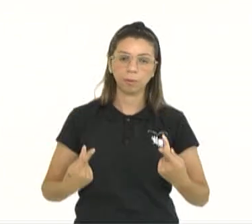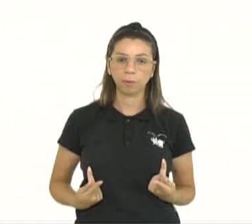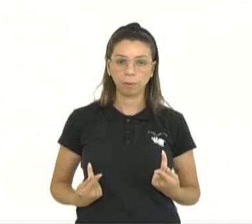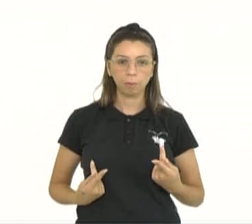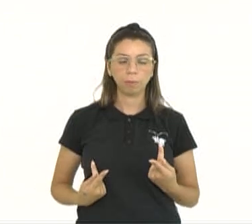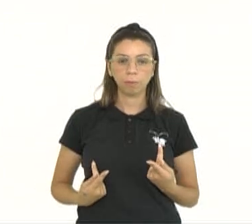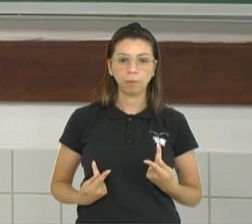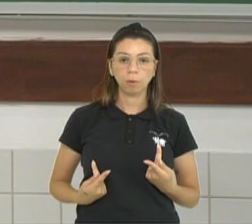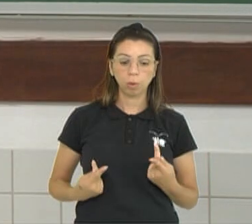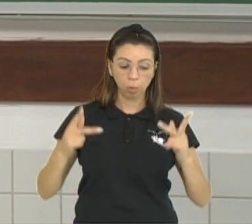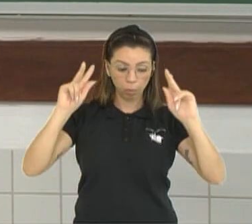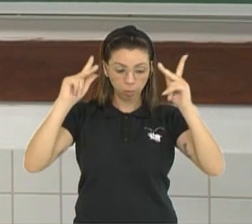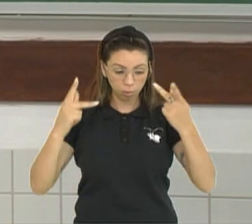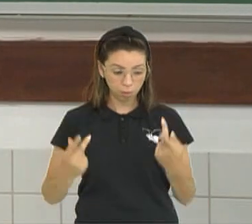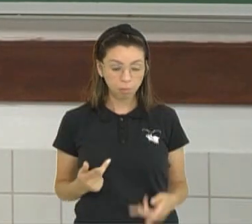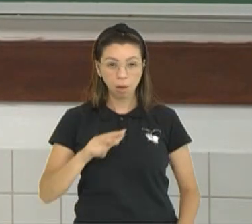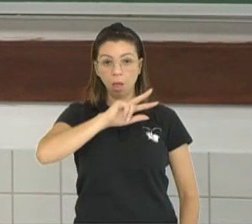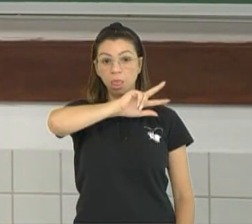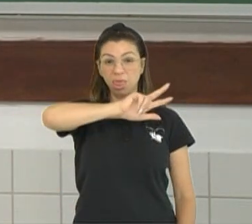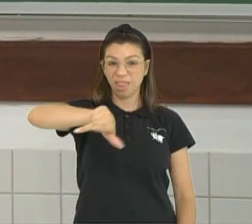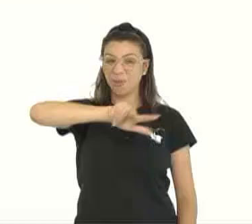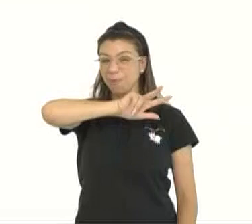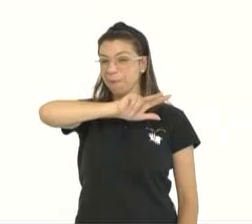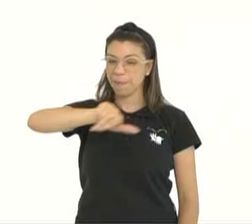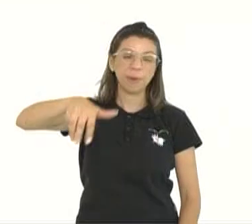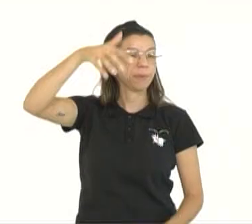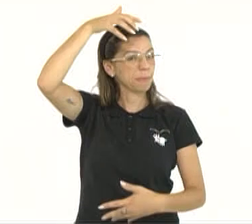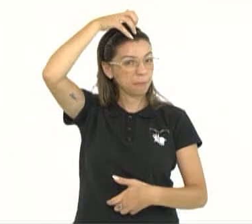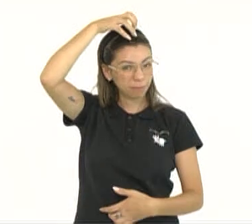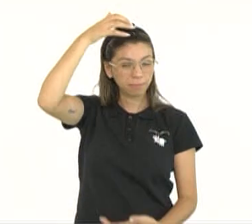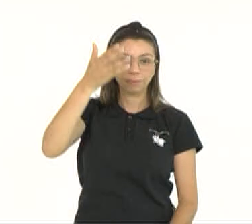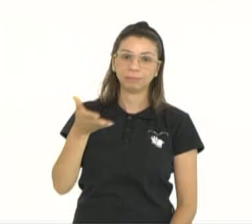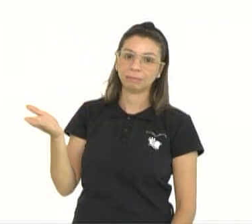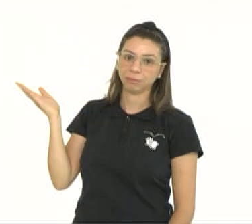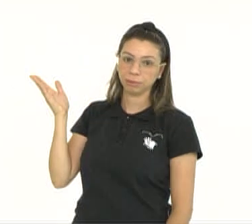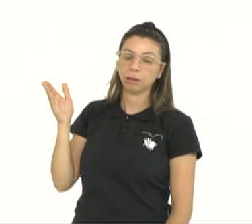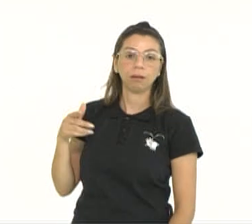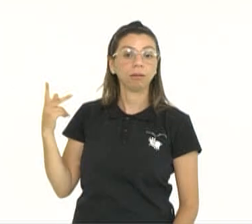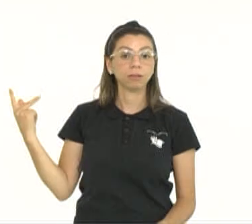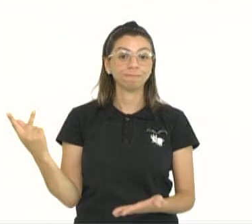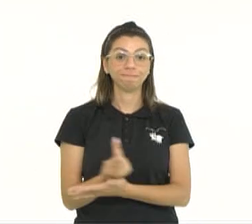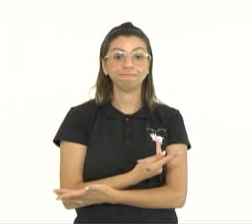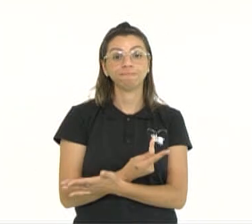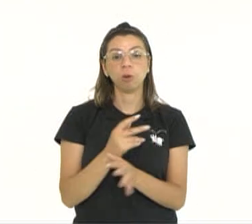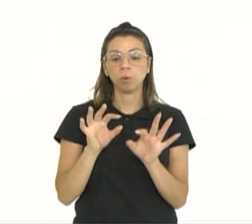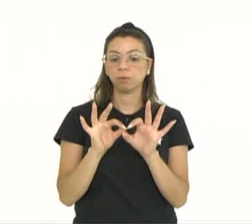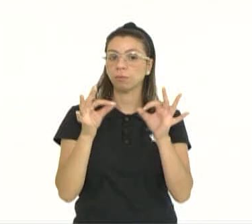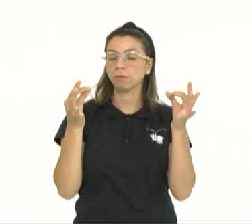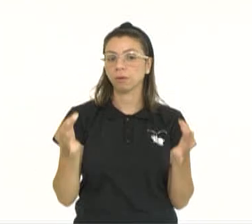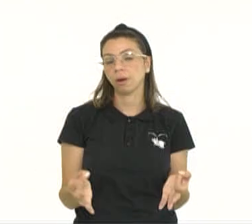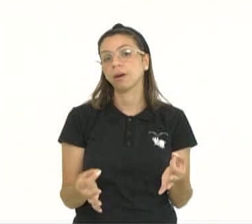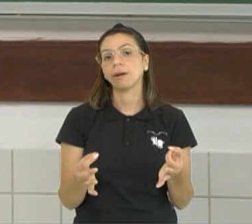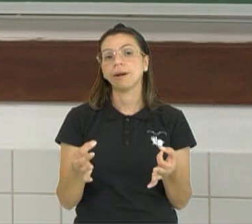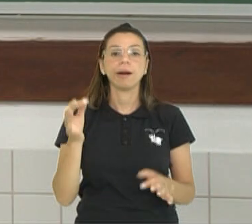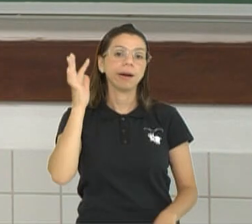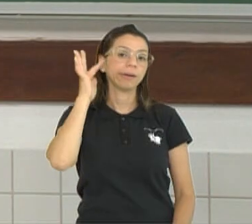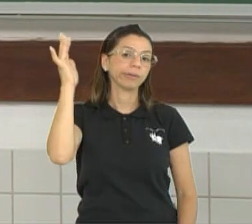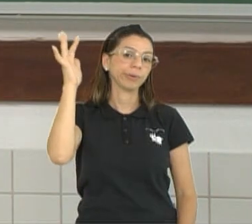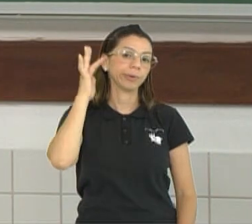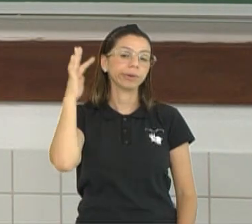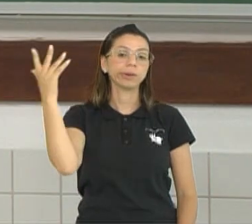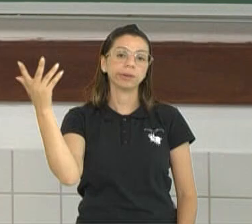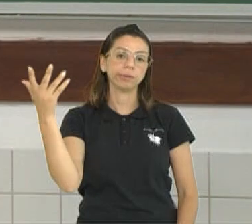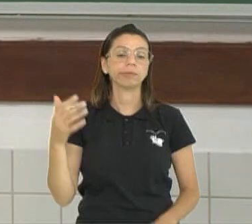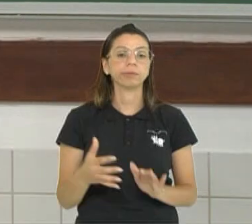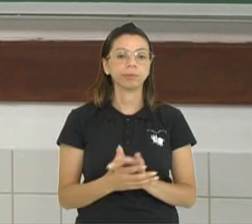humano não veio do macaco. Essa ideia ela é um equívoco, simplificaram a teoria de Charles